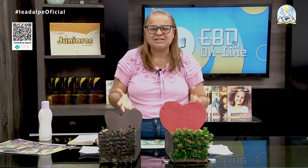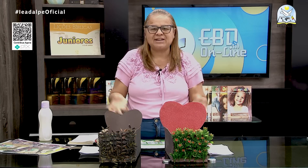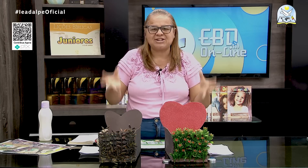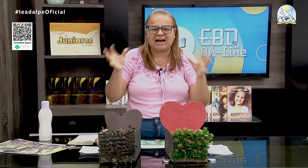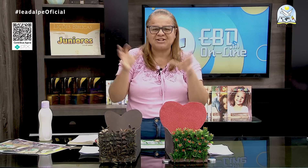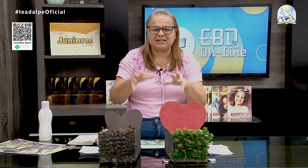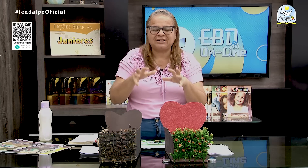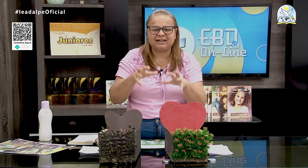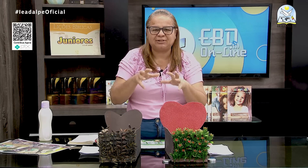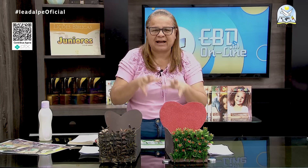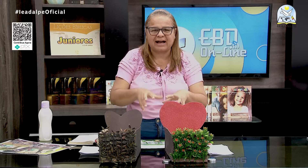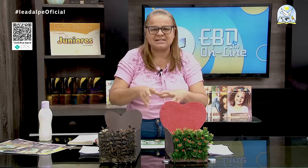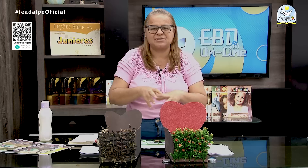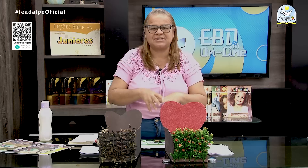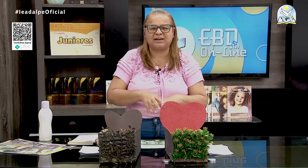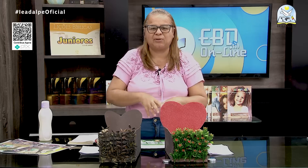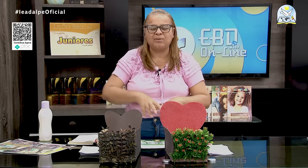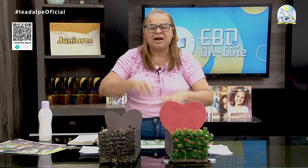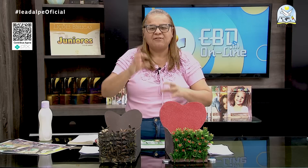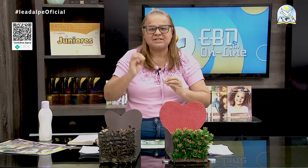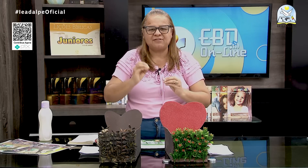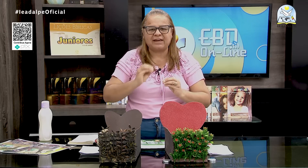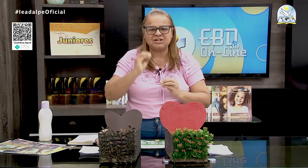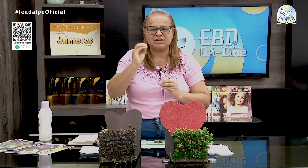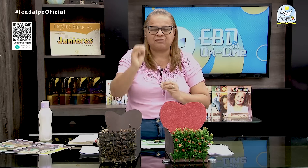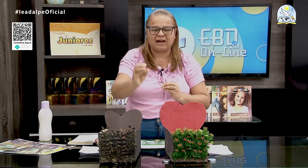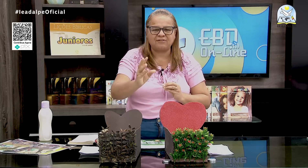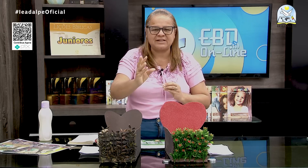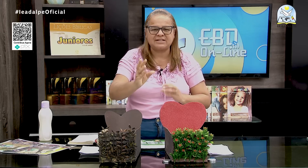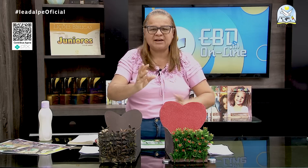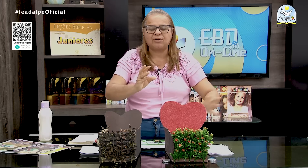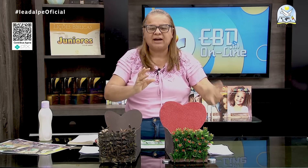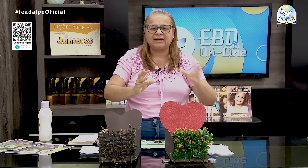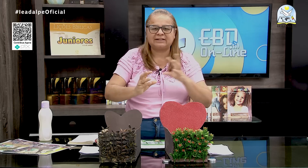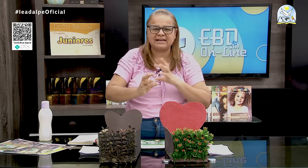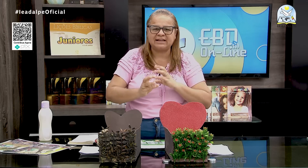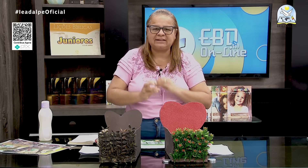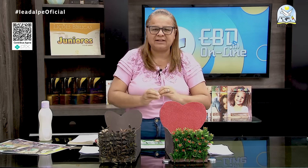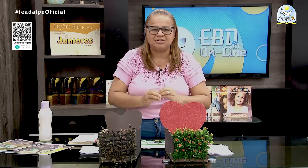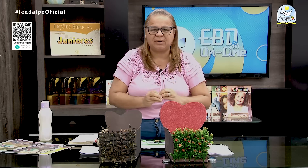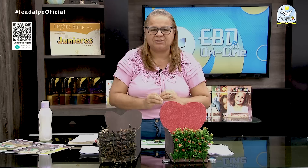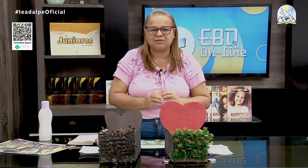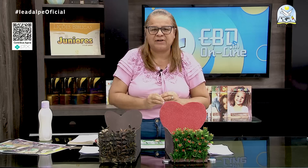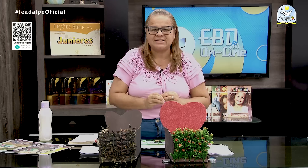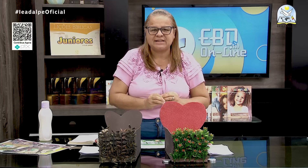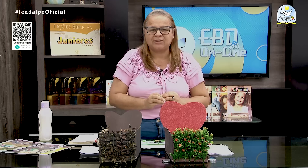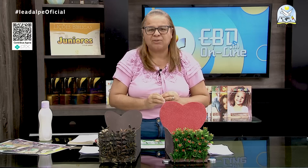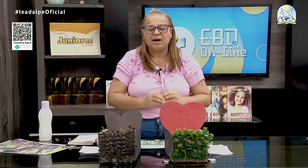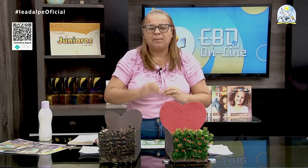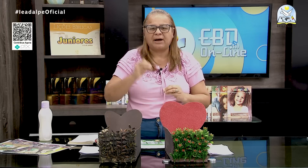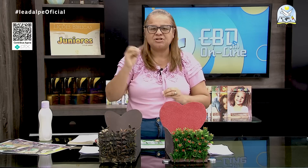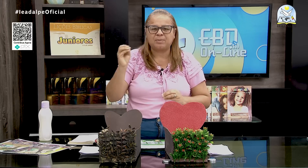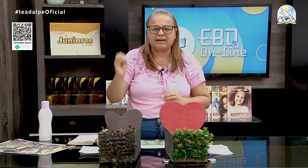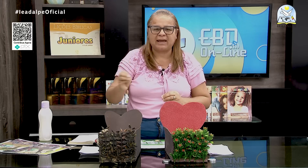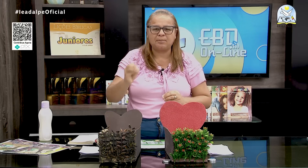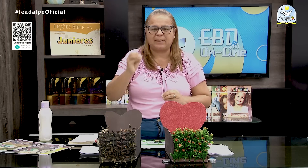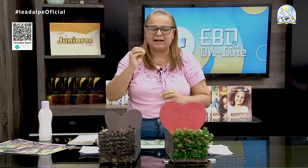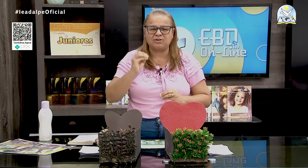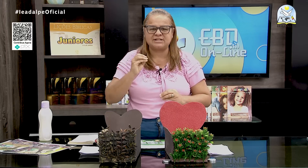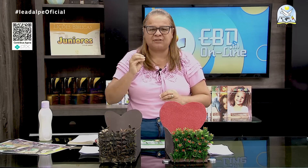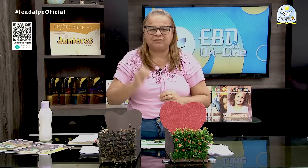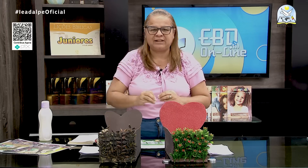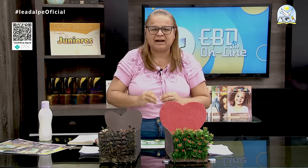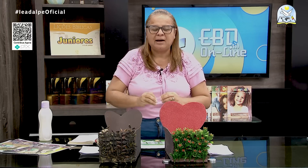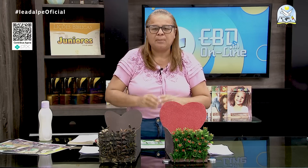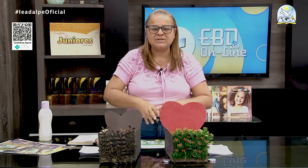ou seja a gente dentro da casa do senhor você vê que a gente fala o versículo e traz entendimento do versículo para os pequenos